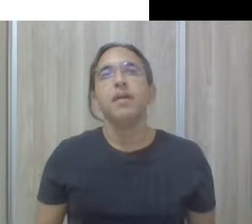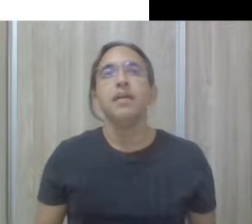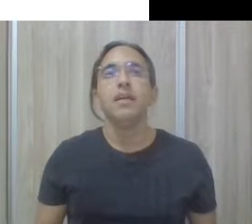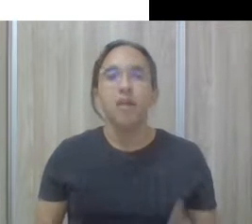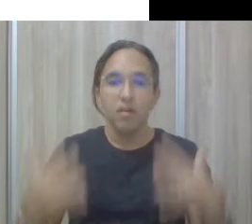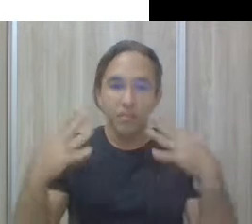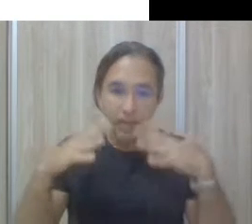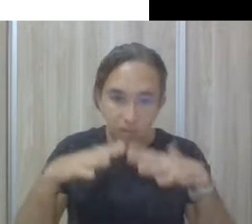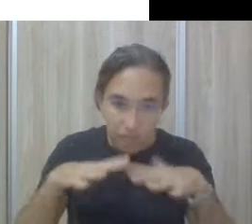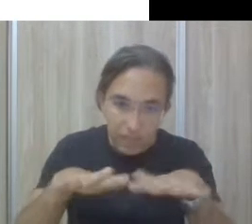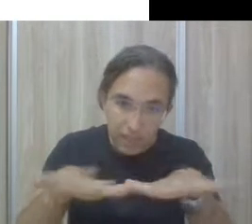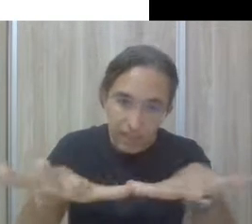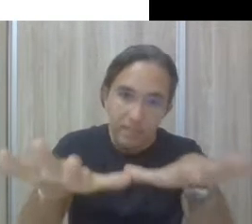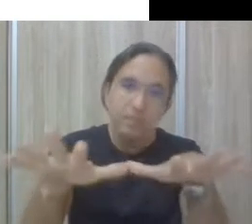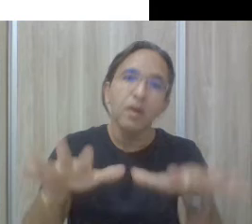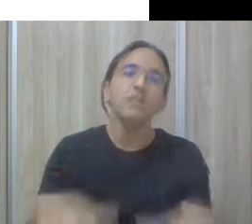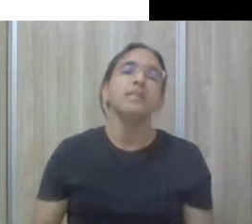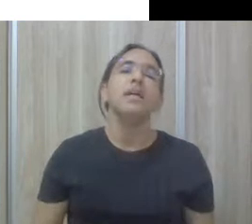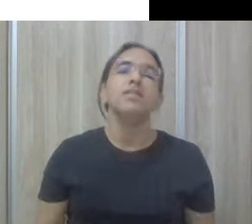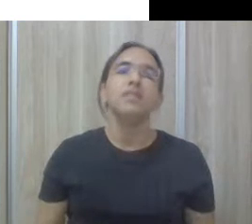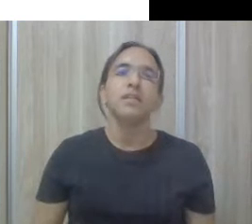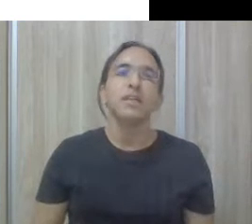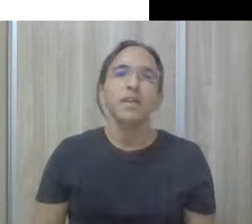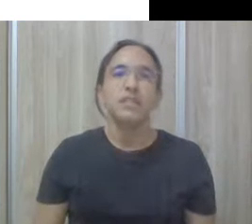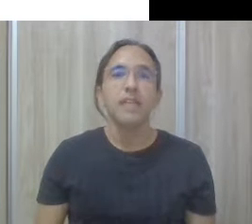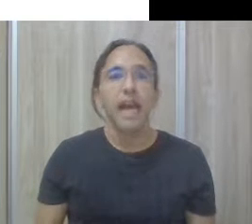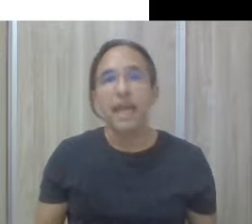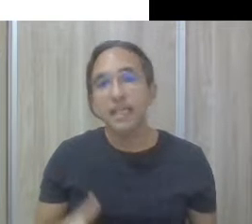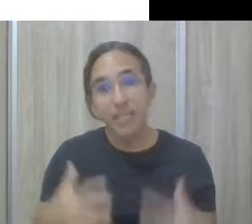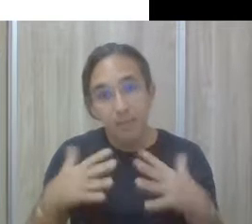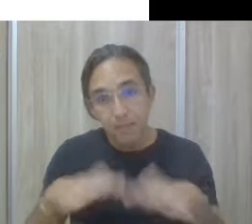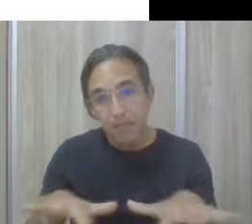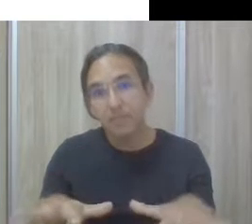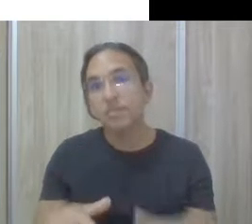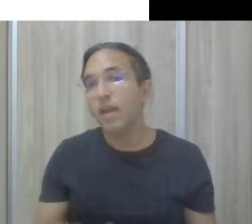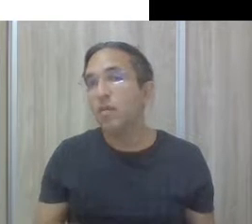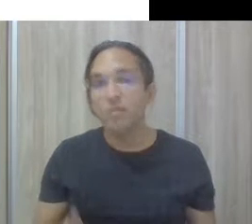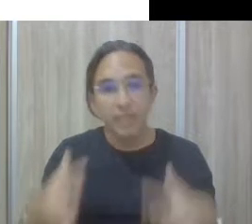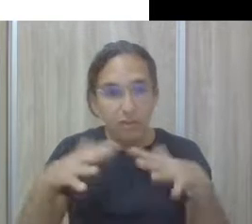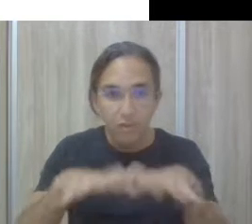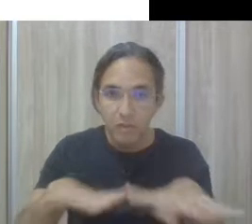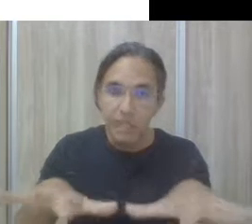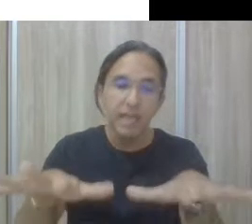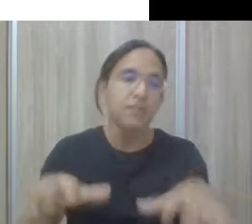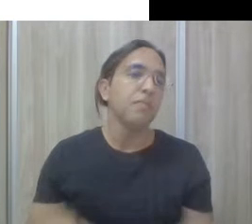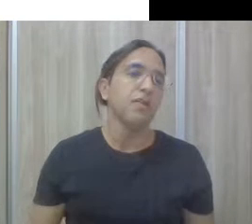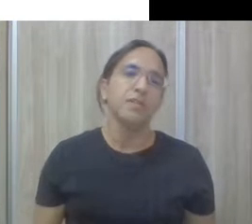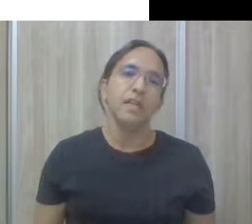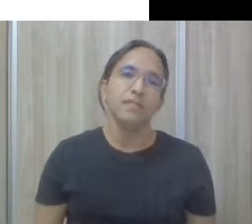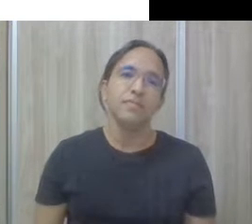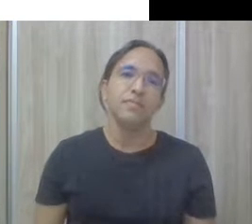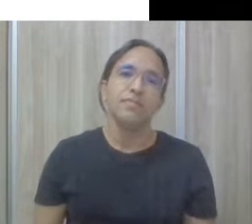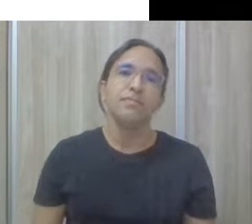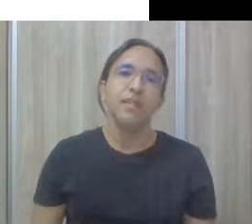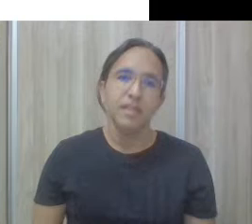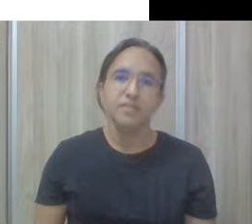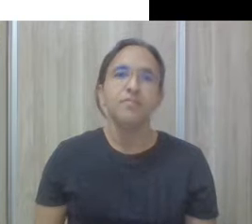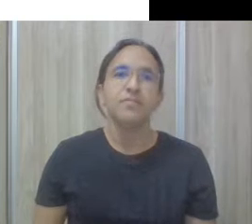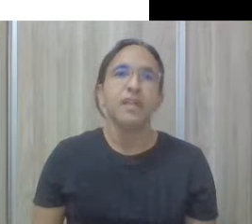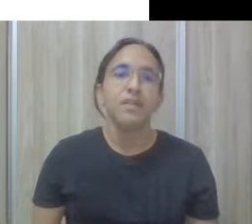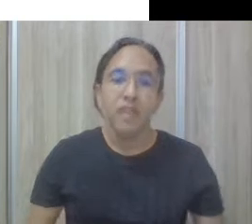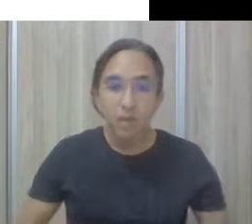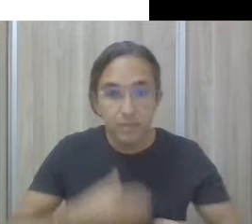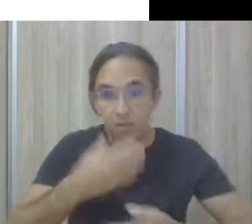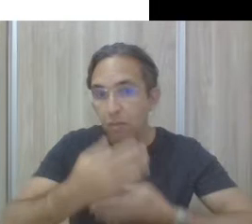né? Para incluir no processo. Sem a libras, não tem como você incluir ele no processo. Né?